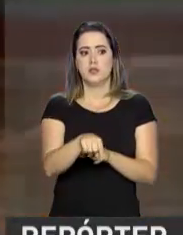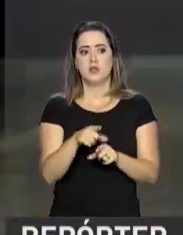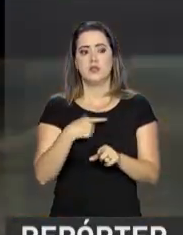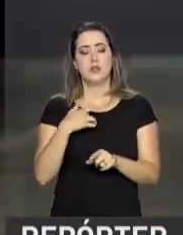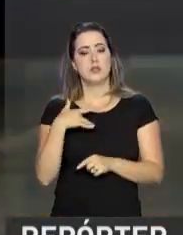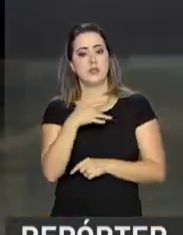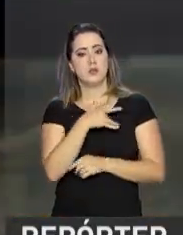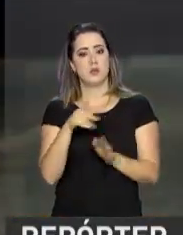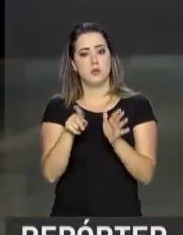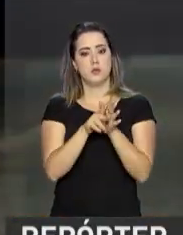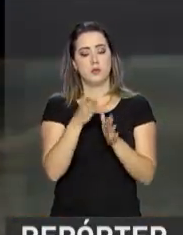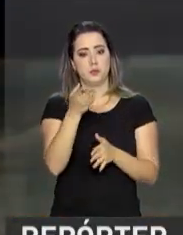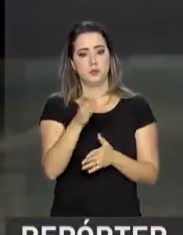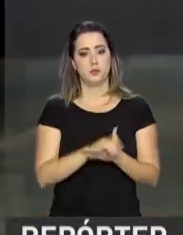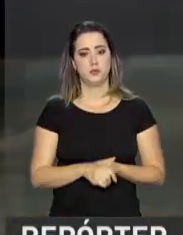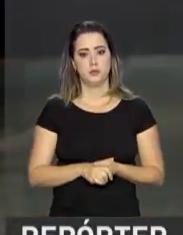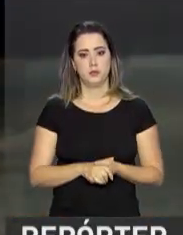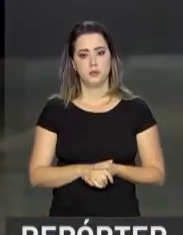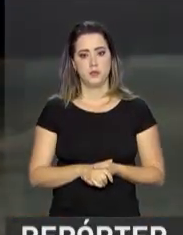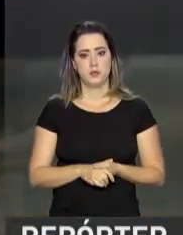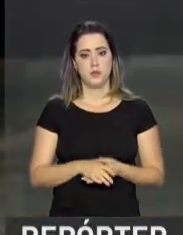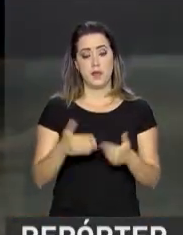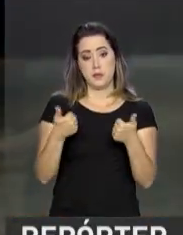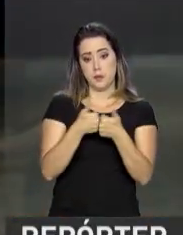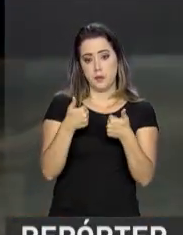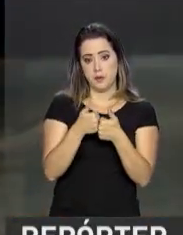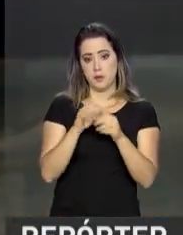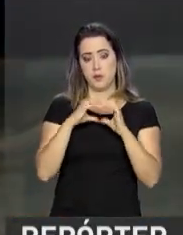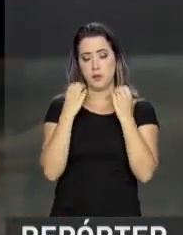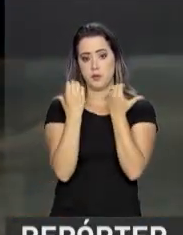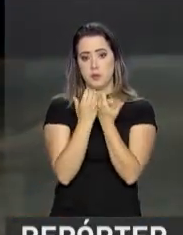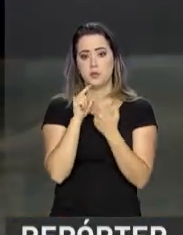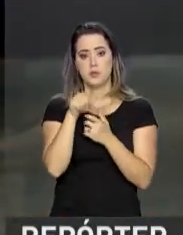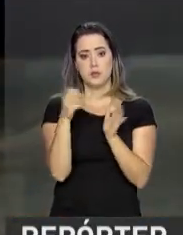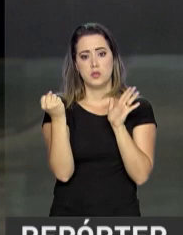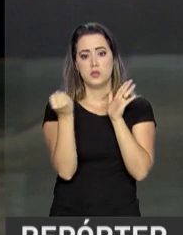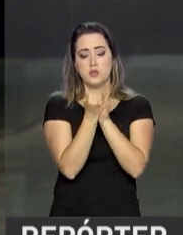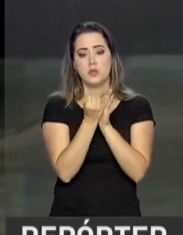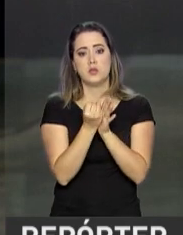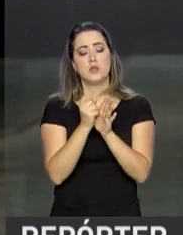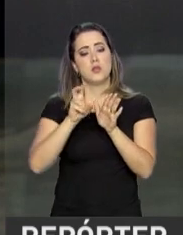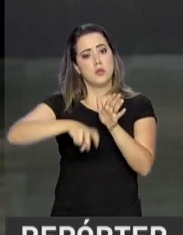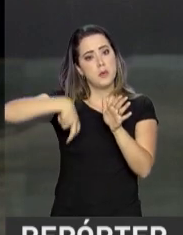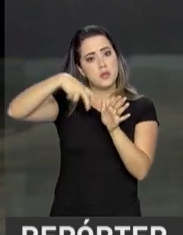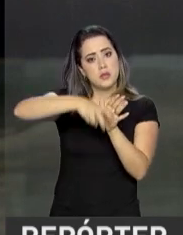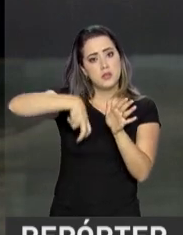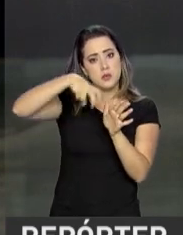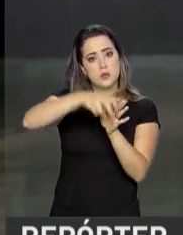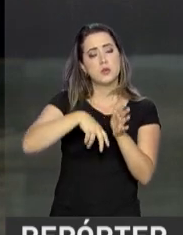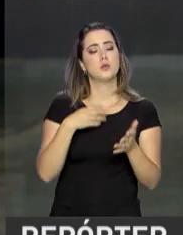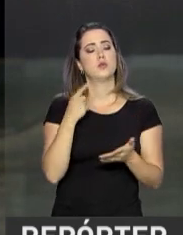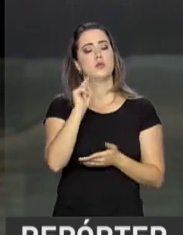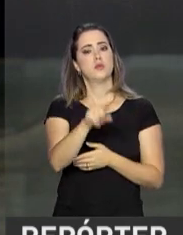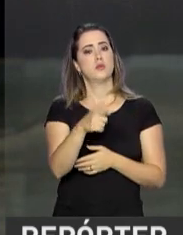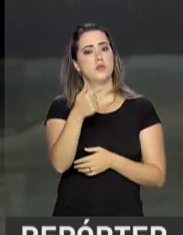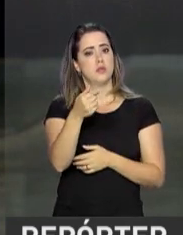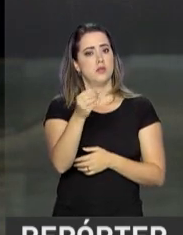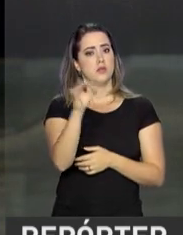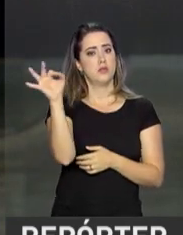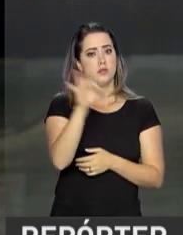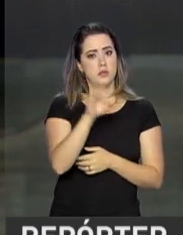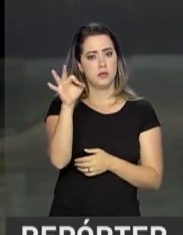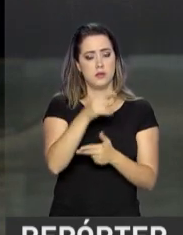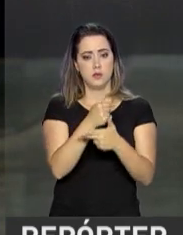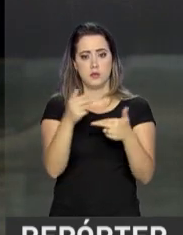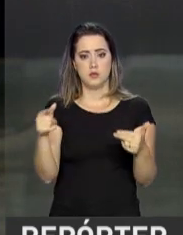nem essa proximidade com a comunidade é uma das marcas da agricultura familiar 70% dos